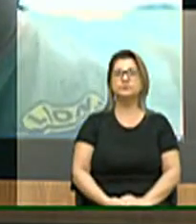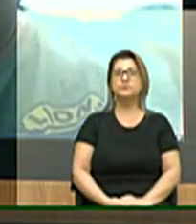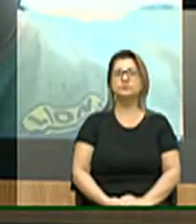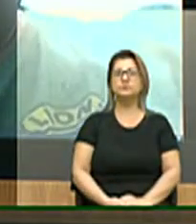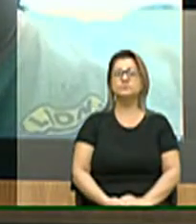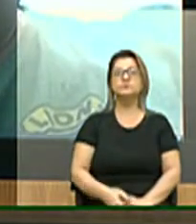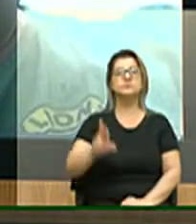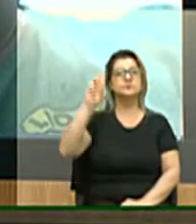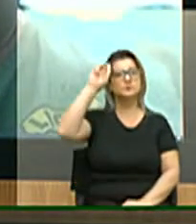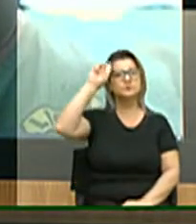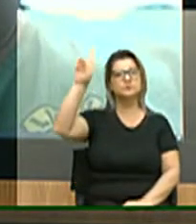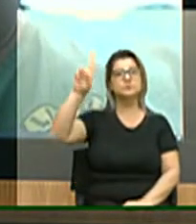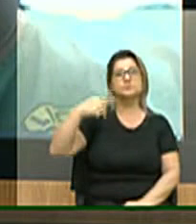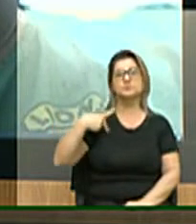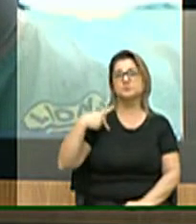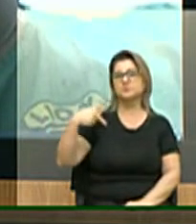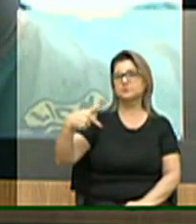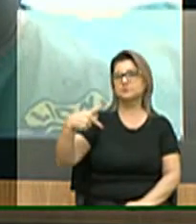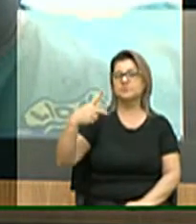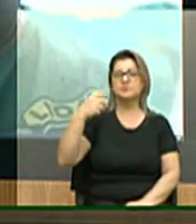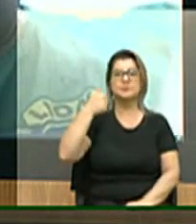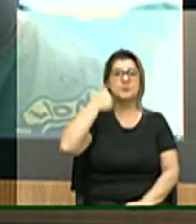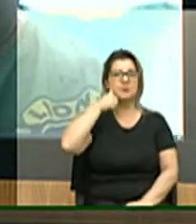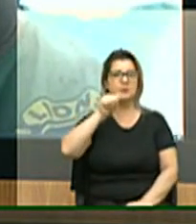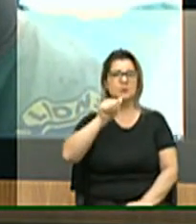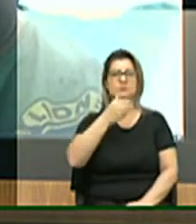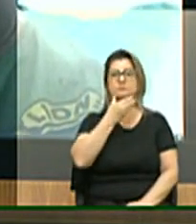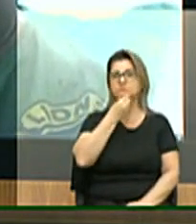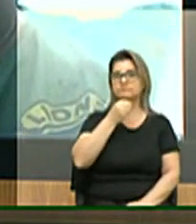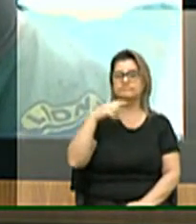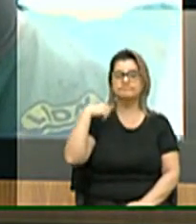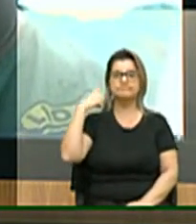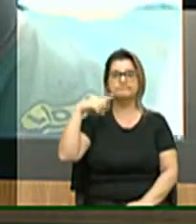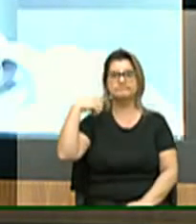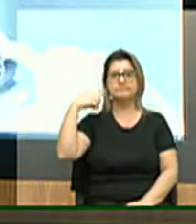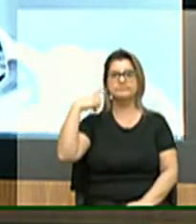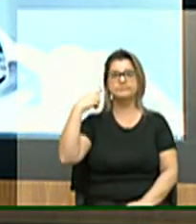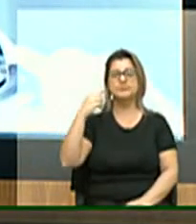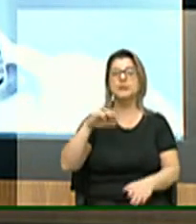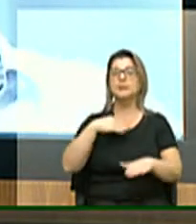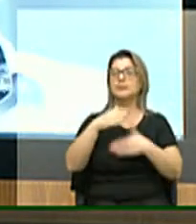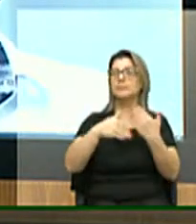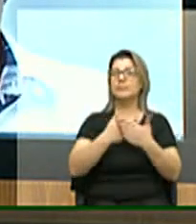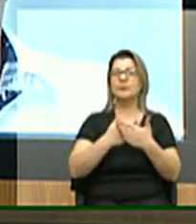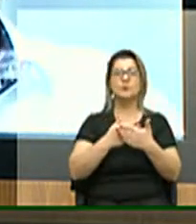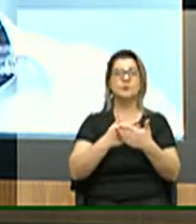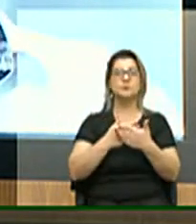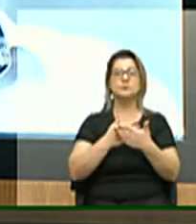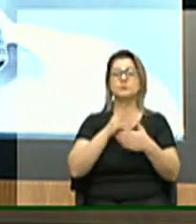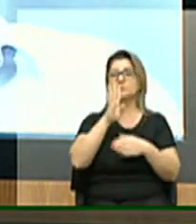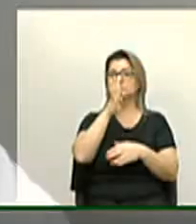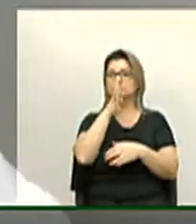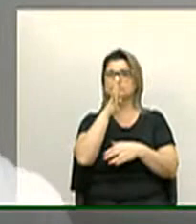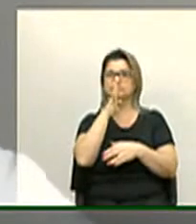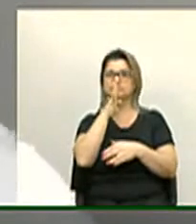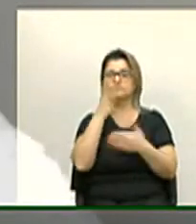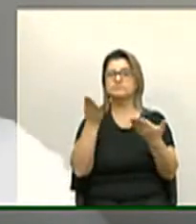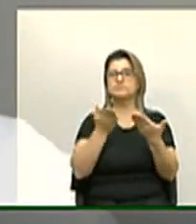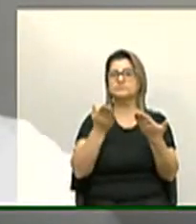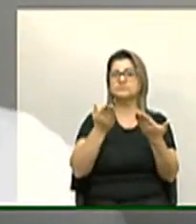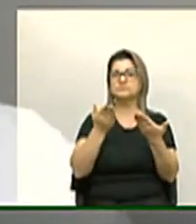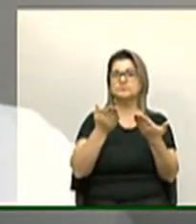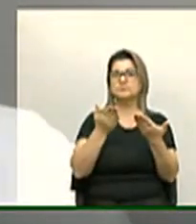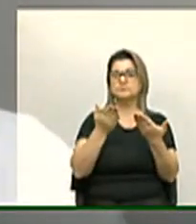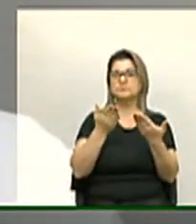Senhor presidente, senhoras e senhores deputados, também todos aqueles que nos assistem, não